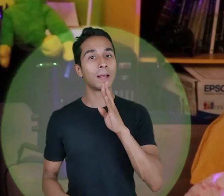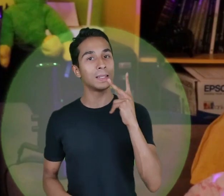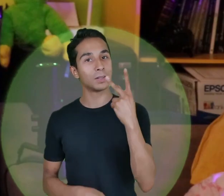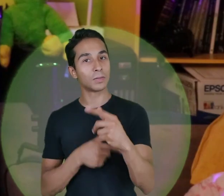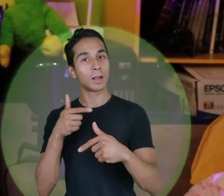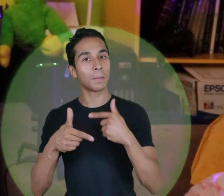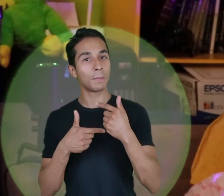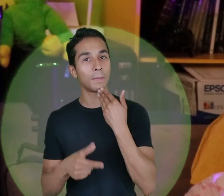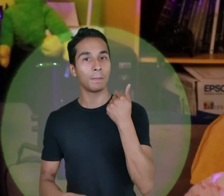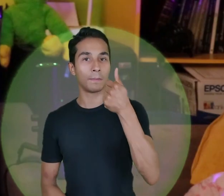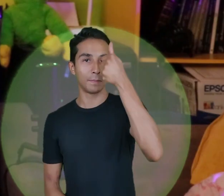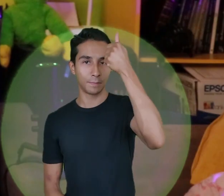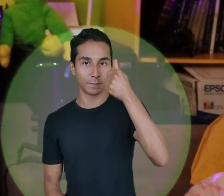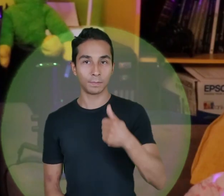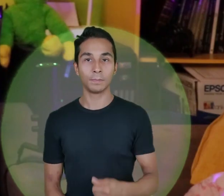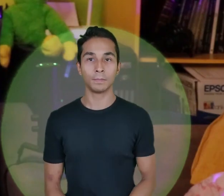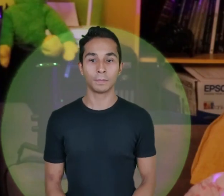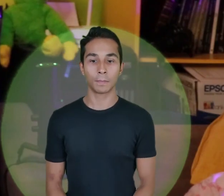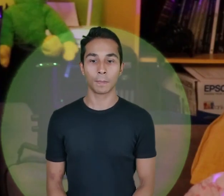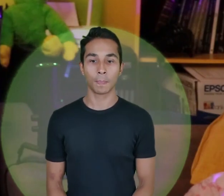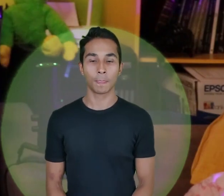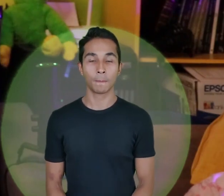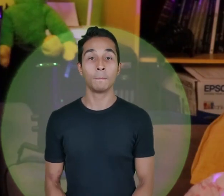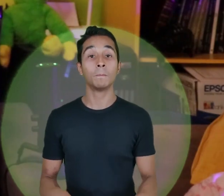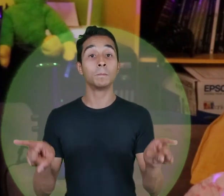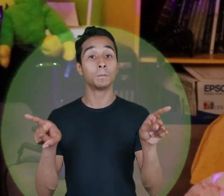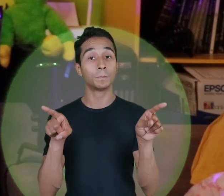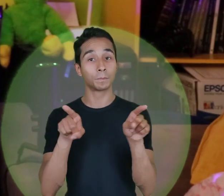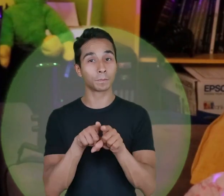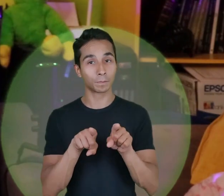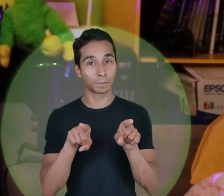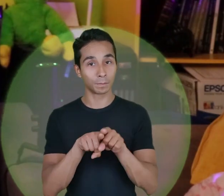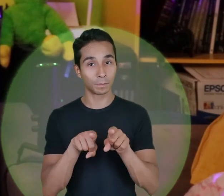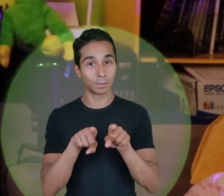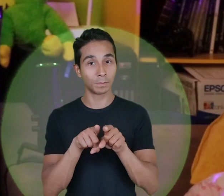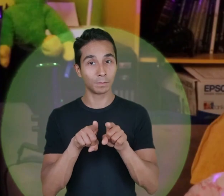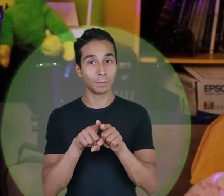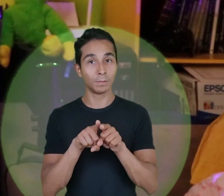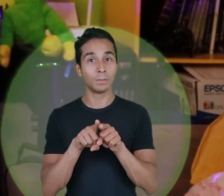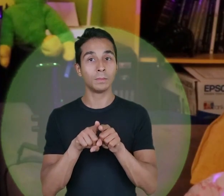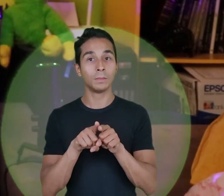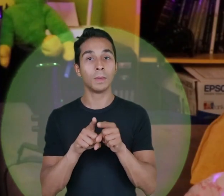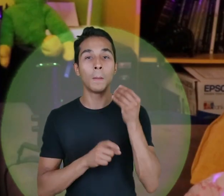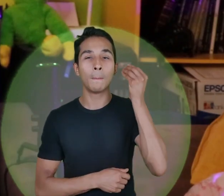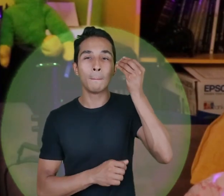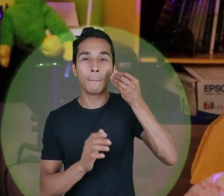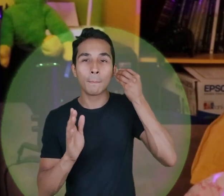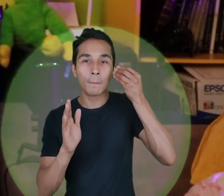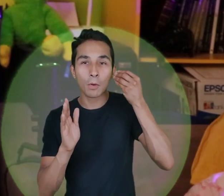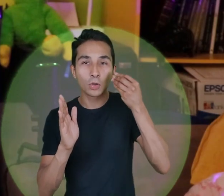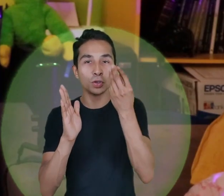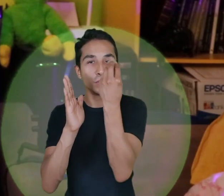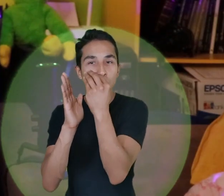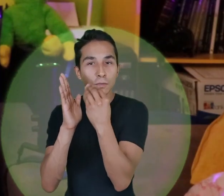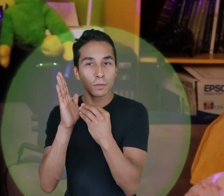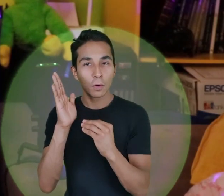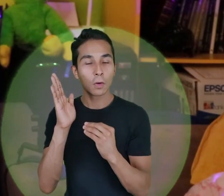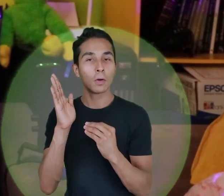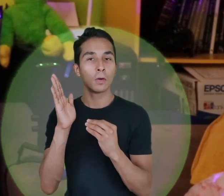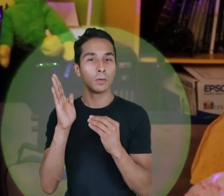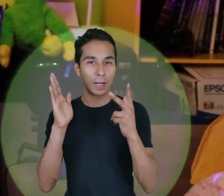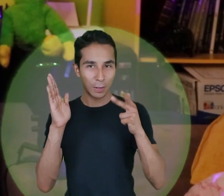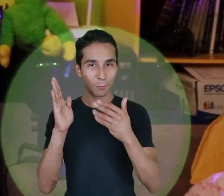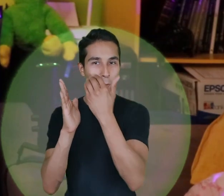pessoas conhecerem seu trabalho de uma forma mais resumida. A gente não poderia deixar de falar sobre portfólio e currículo, né? A